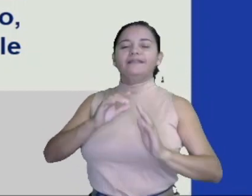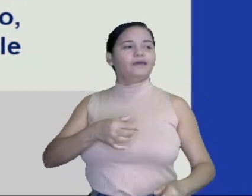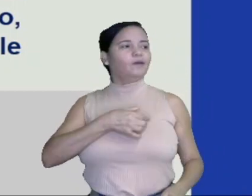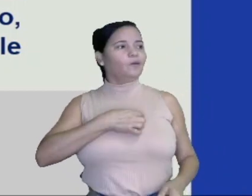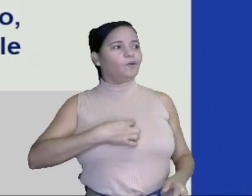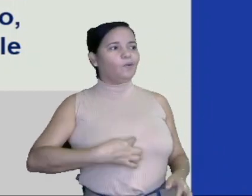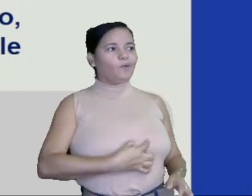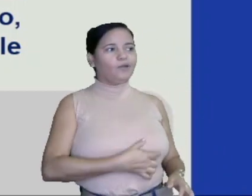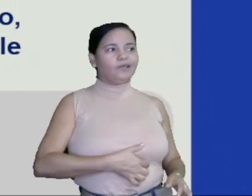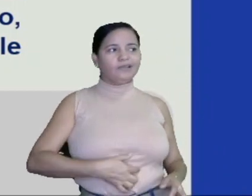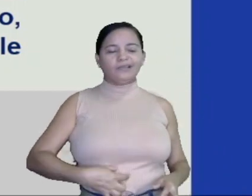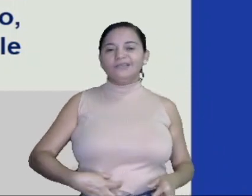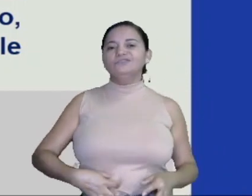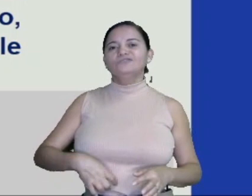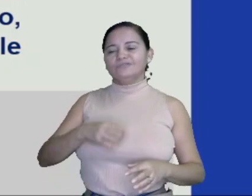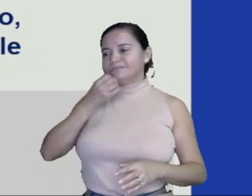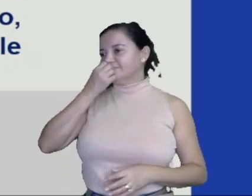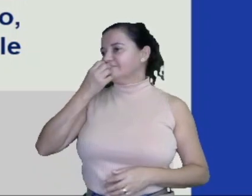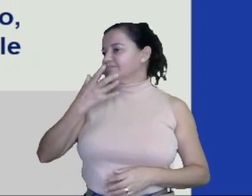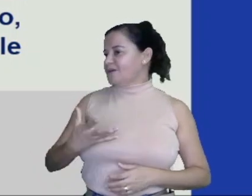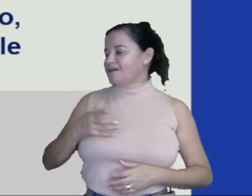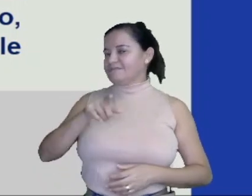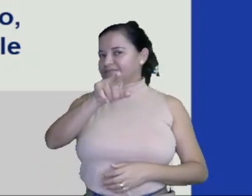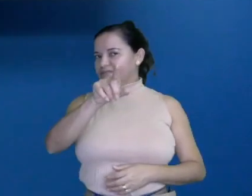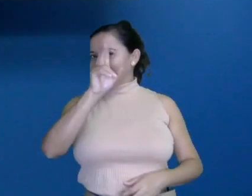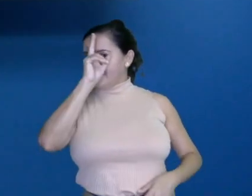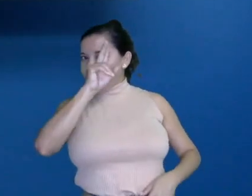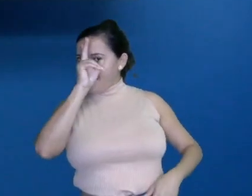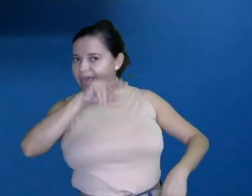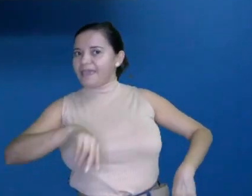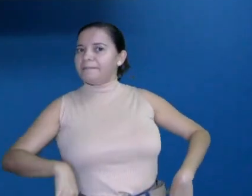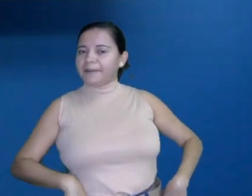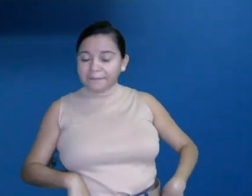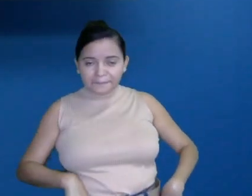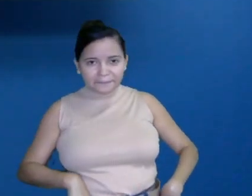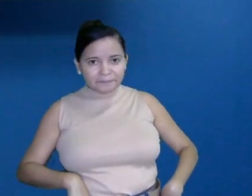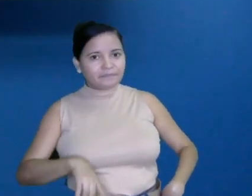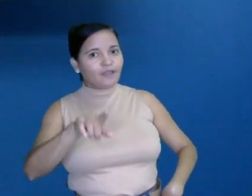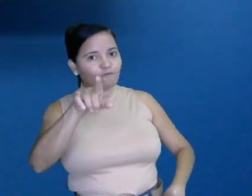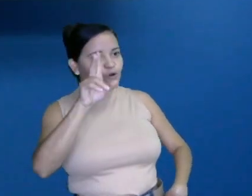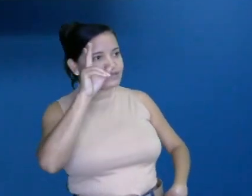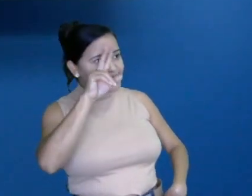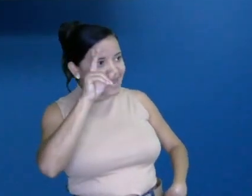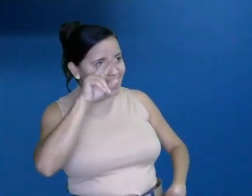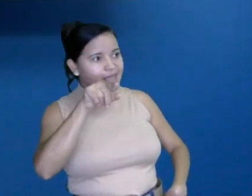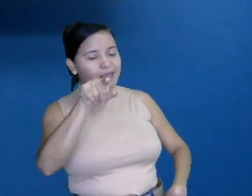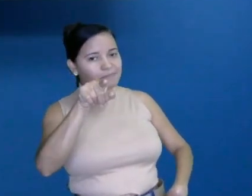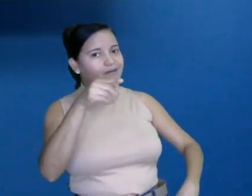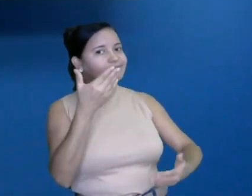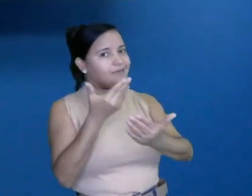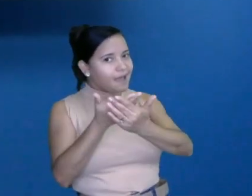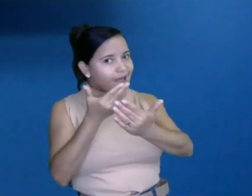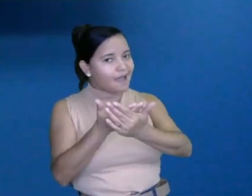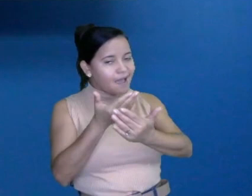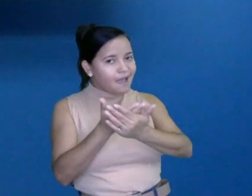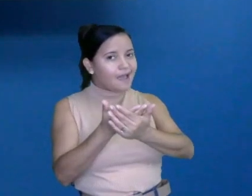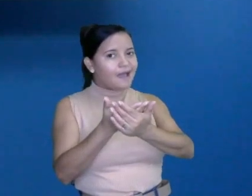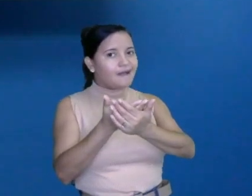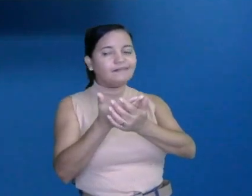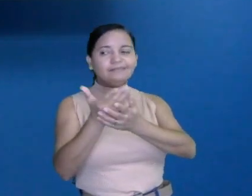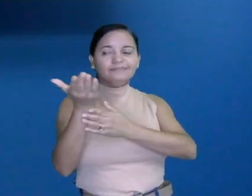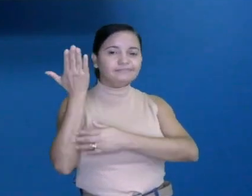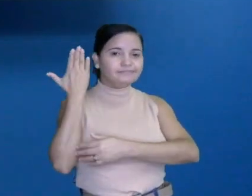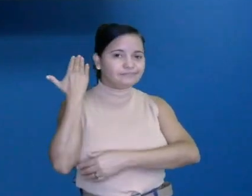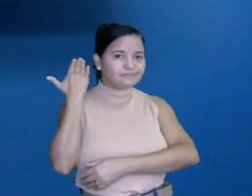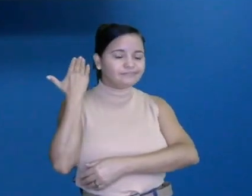intestino funcionando bem. Você lembra? Olha aqui para mim. Você lembra que em outra aula a gente